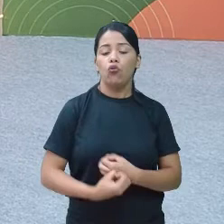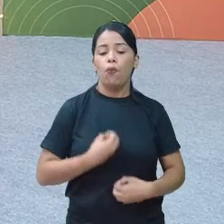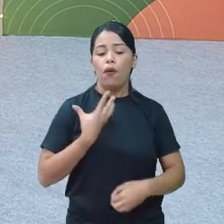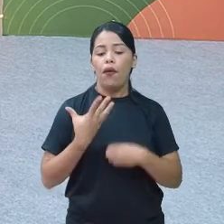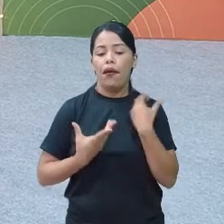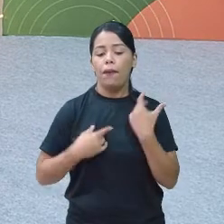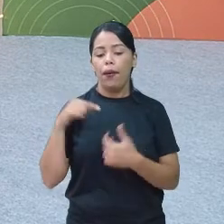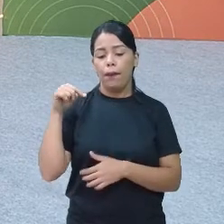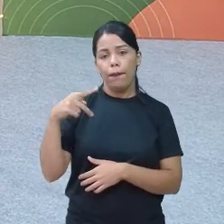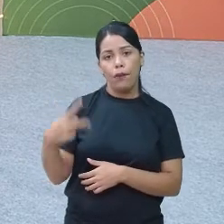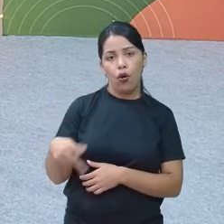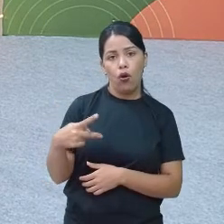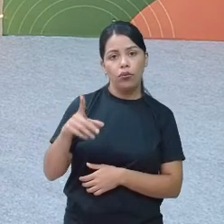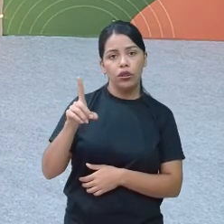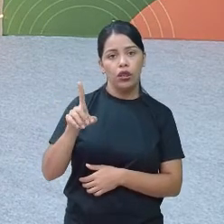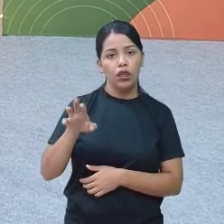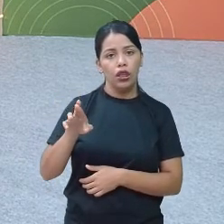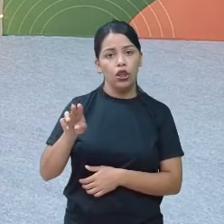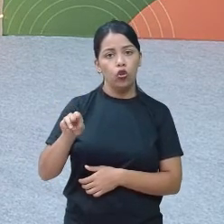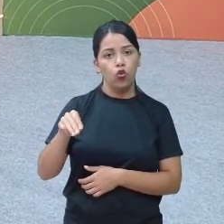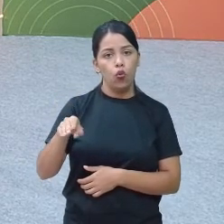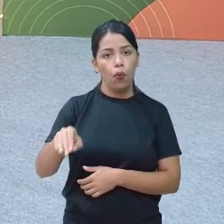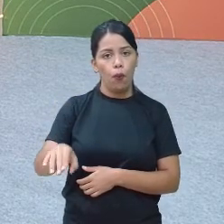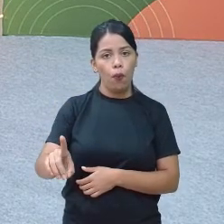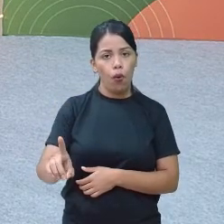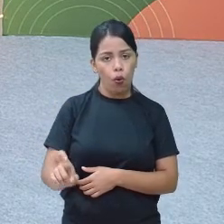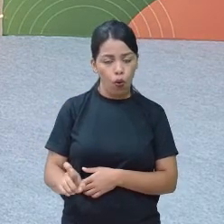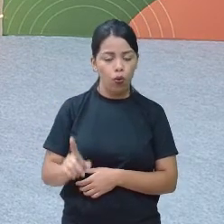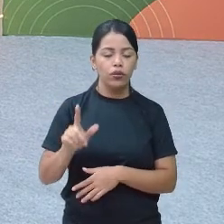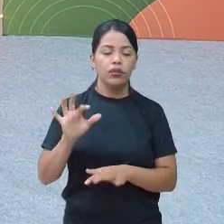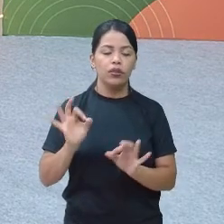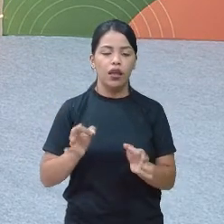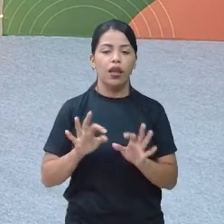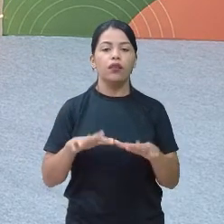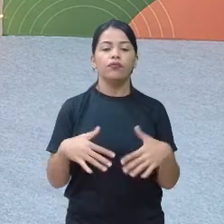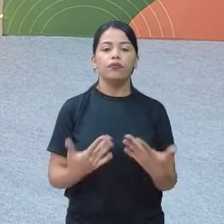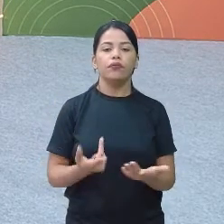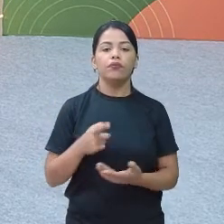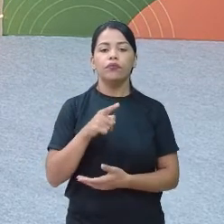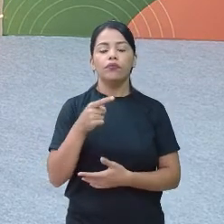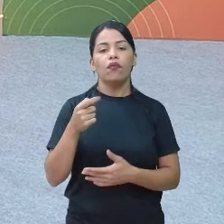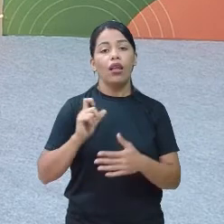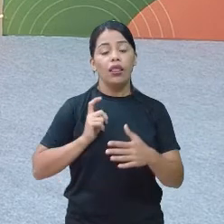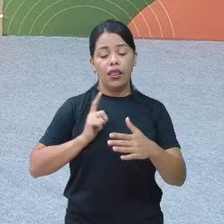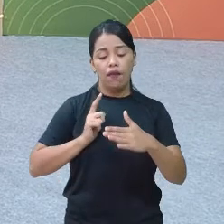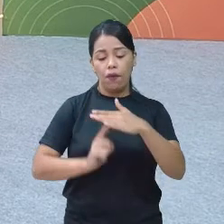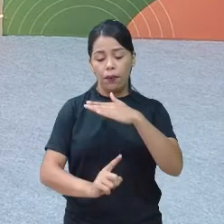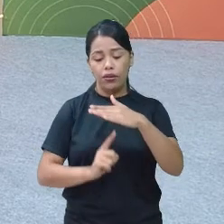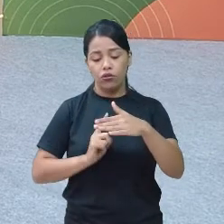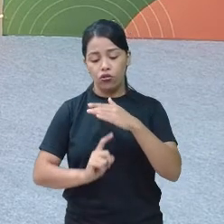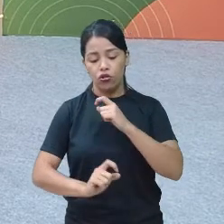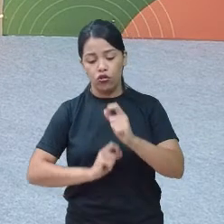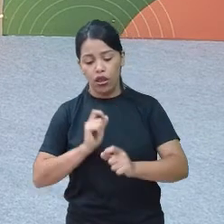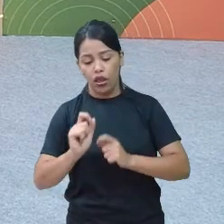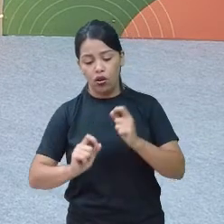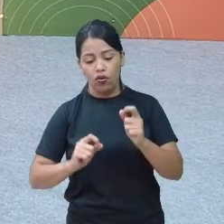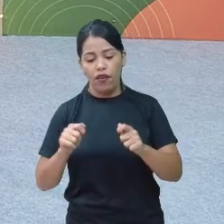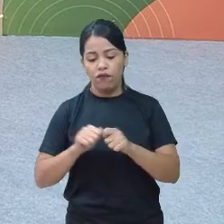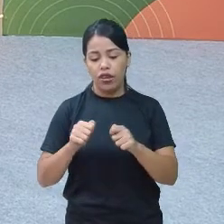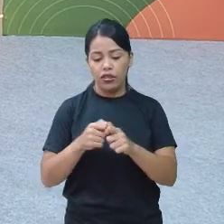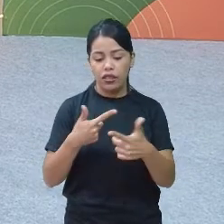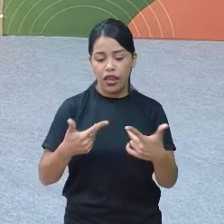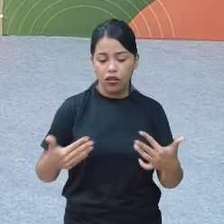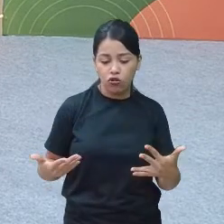de Teresa, não lembro se essa é exatamente a ordem, mas assim, as personagens eram guiadas pelas emoções, contudo eles